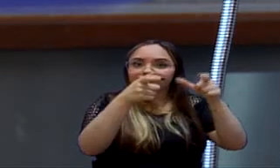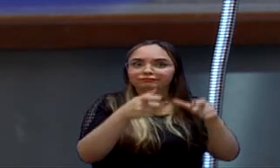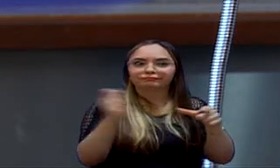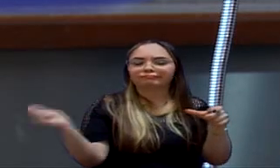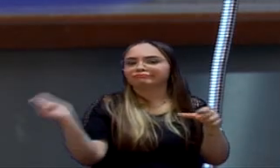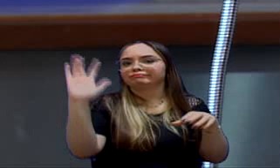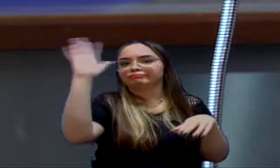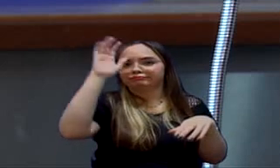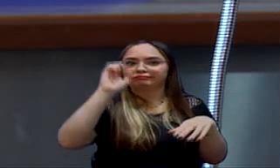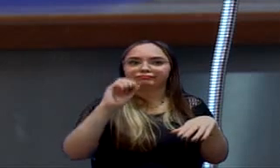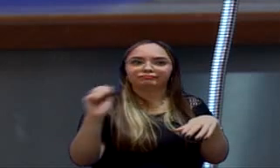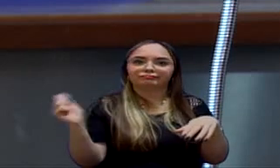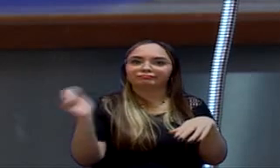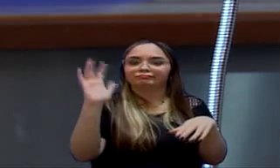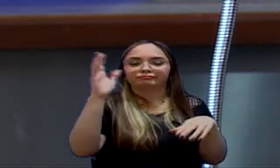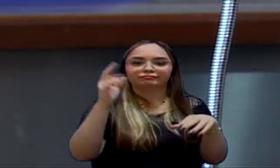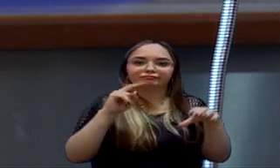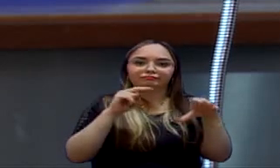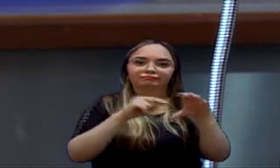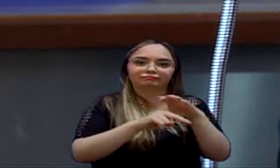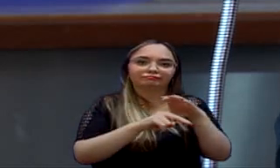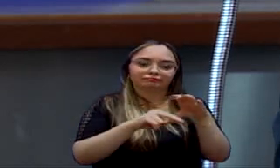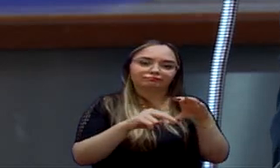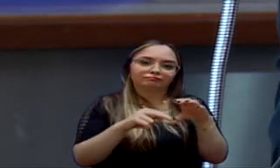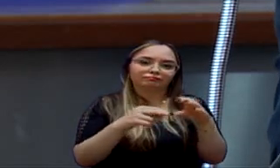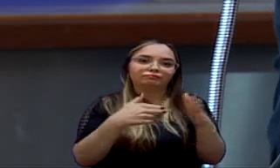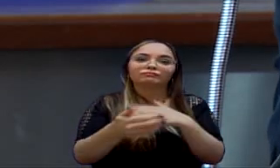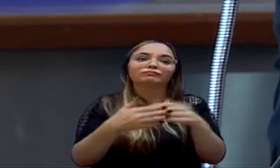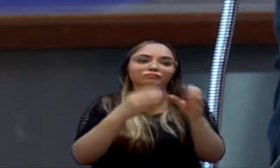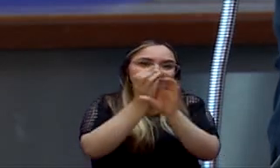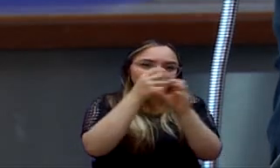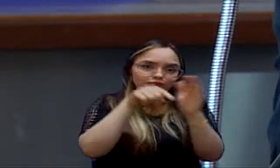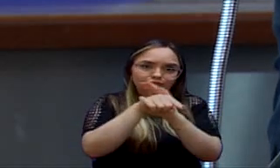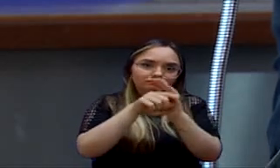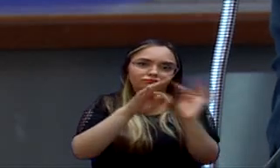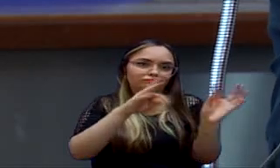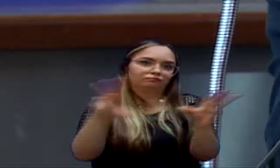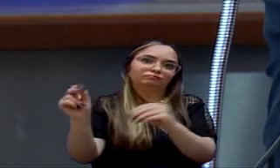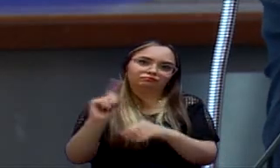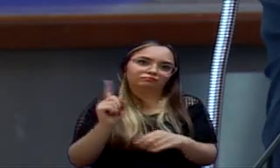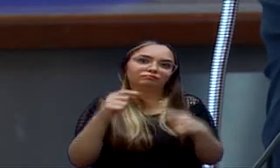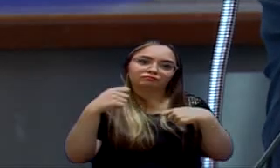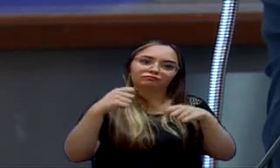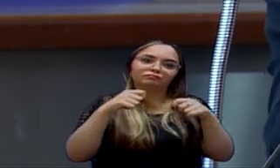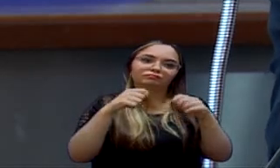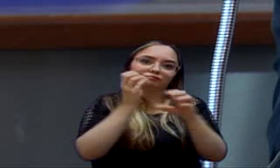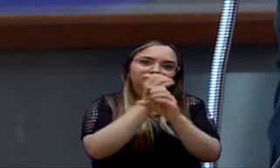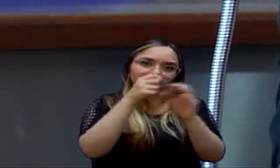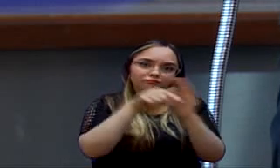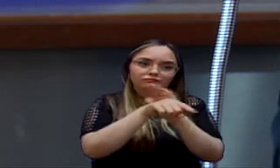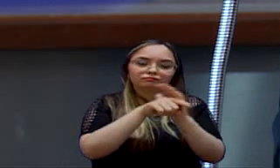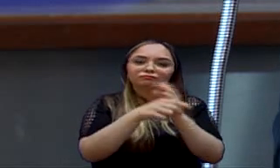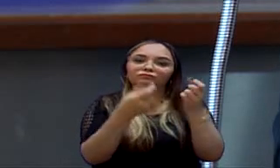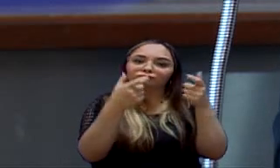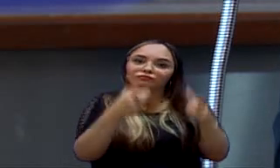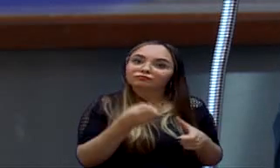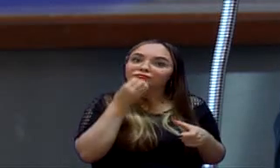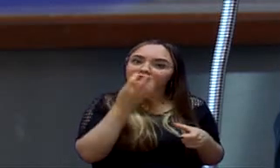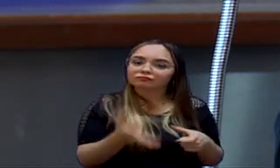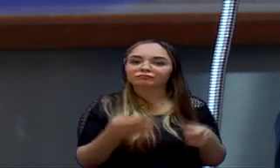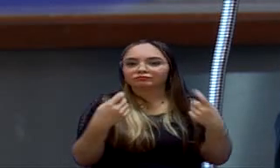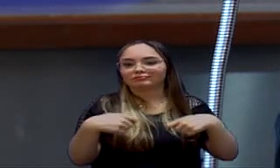de milhões aqui não é qualquer um que compra não é a gente tem que entender aqui que não laboratório que montou lá de uma hora para outra que vai